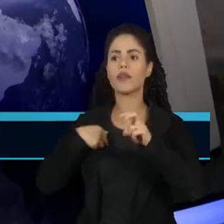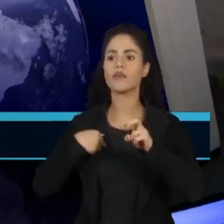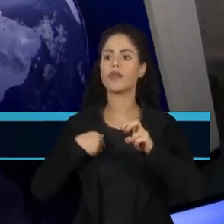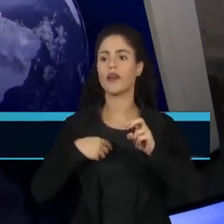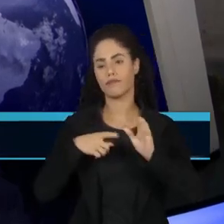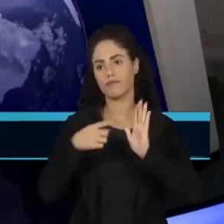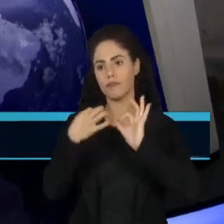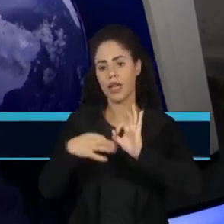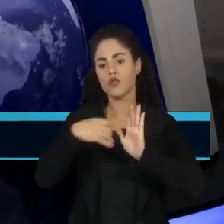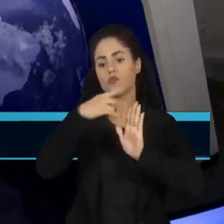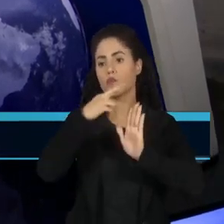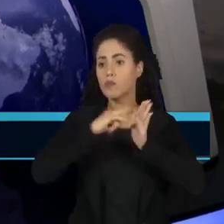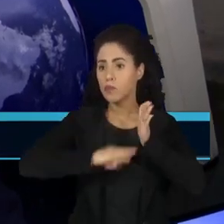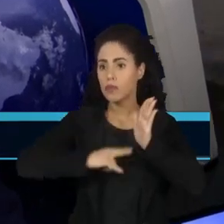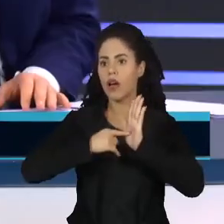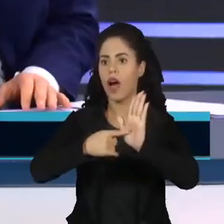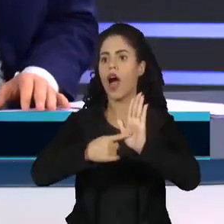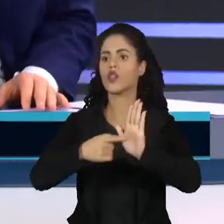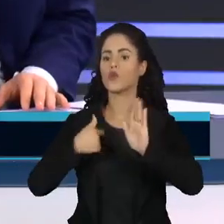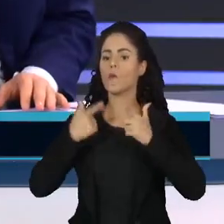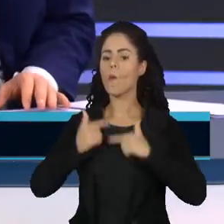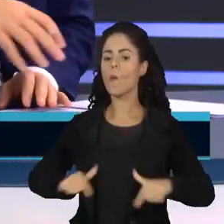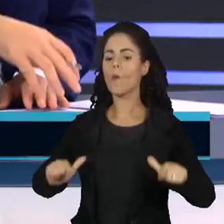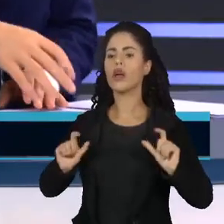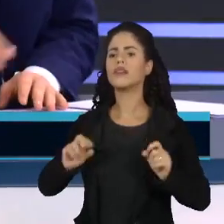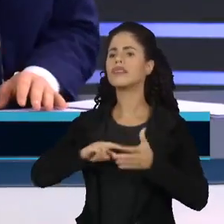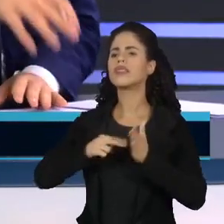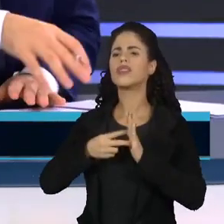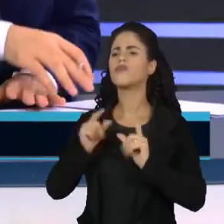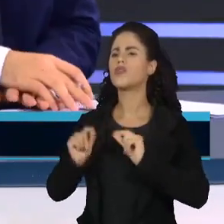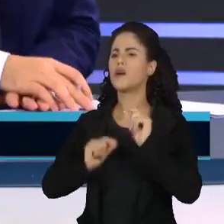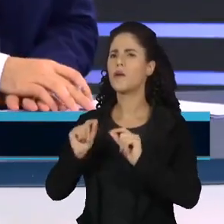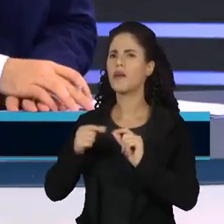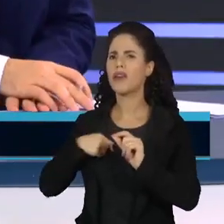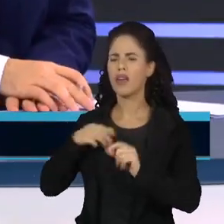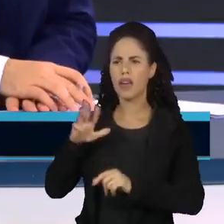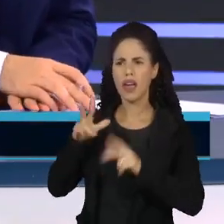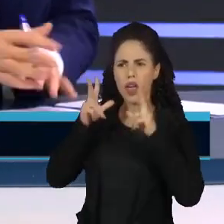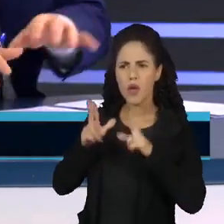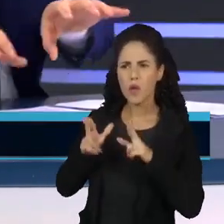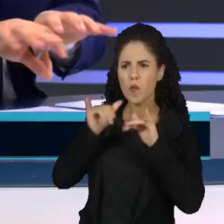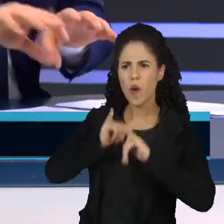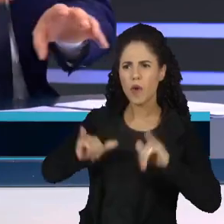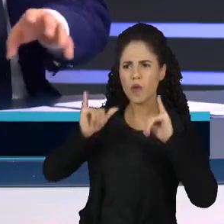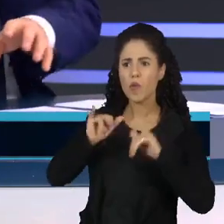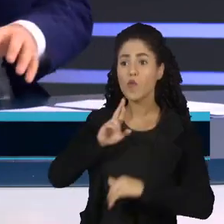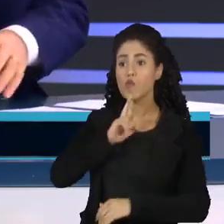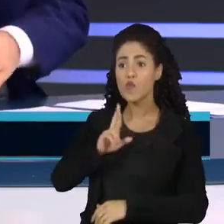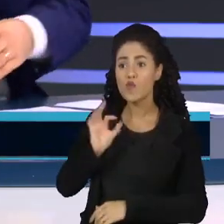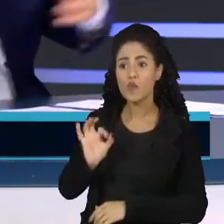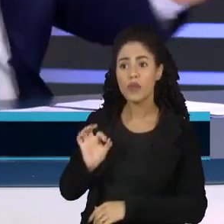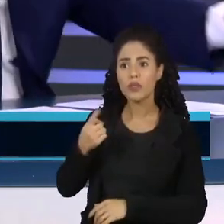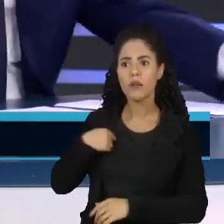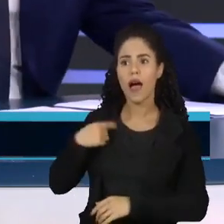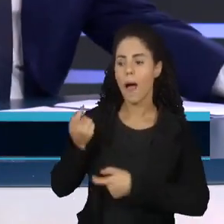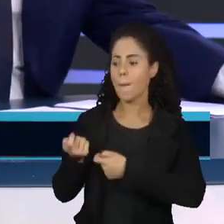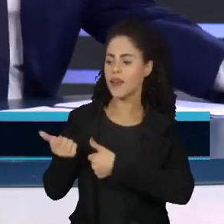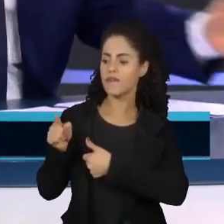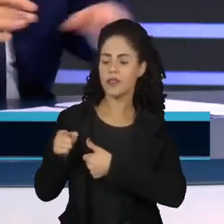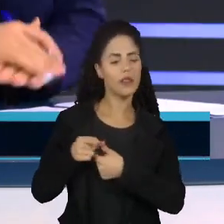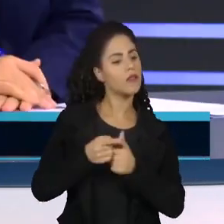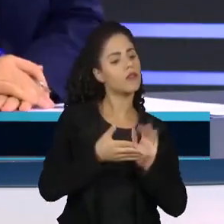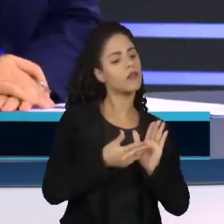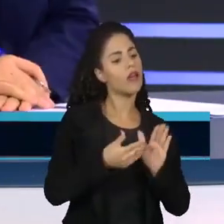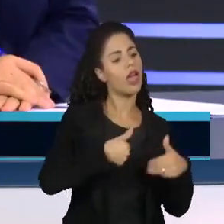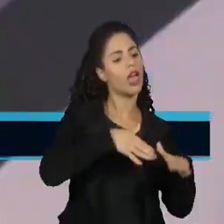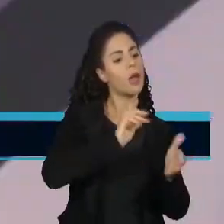o mercado reagiu bem ele não tá falando a mesma coisa que o Lula disse na sexa e o mercado reagiu mal ou seja se eu vou beneficiar aqui Alguém vai ter que